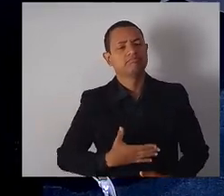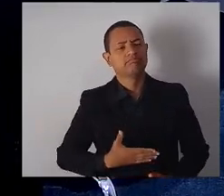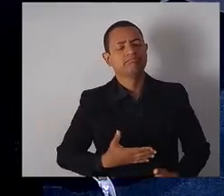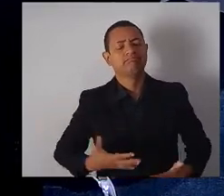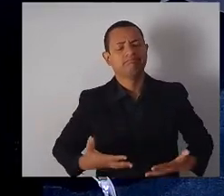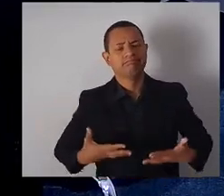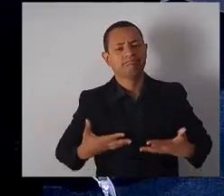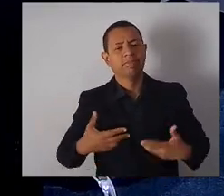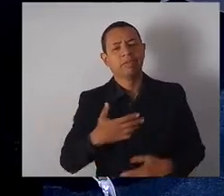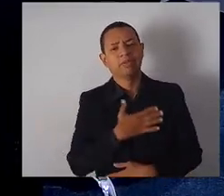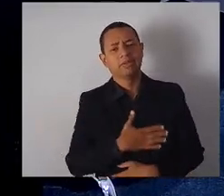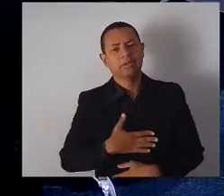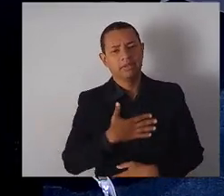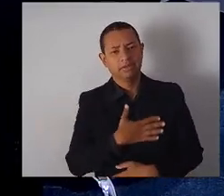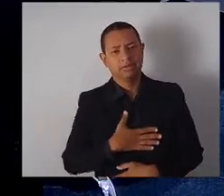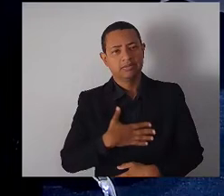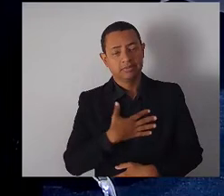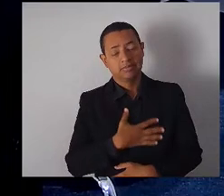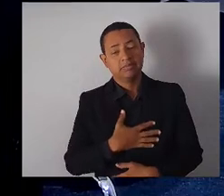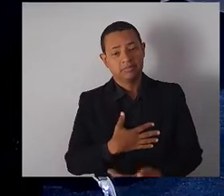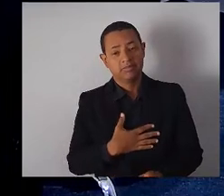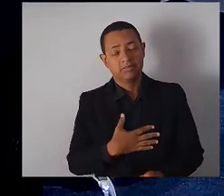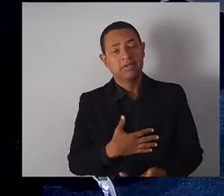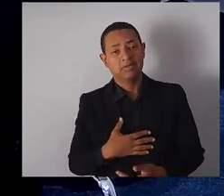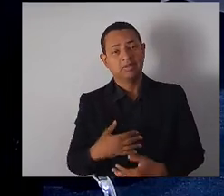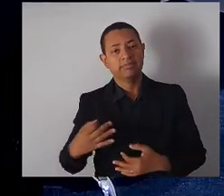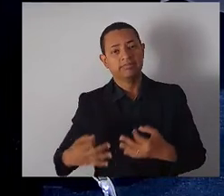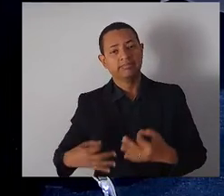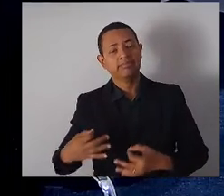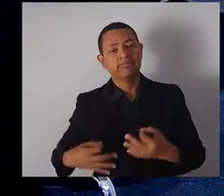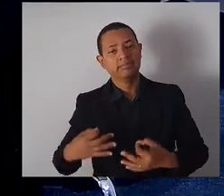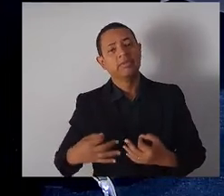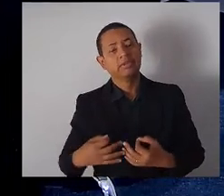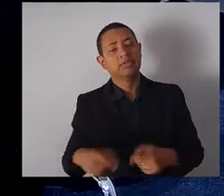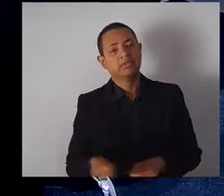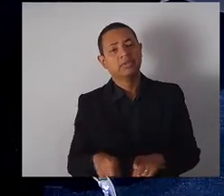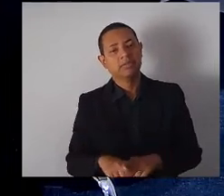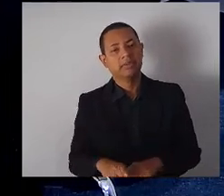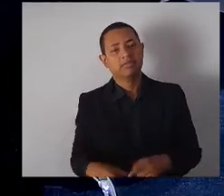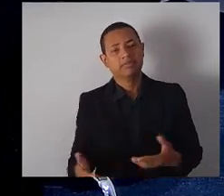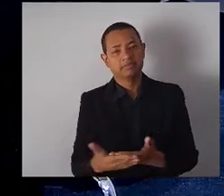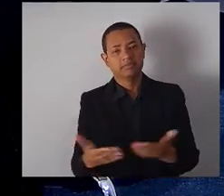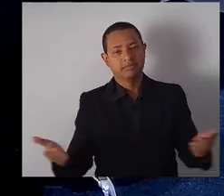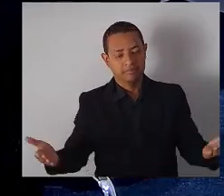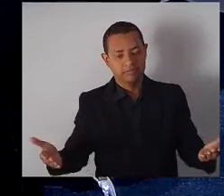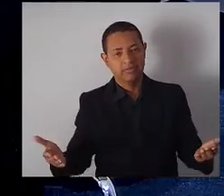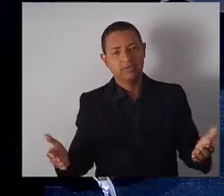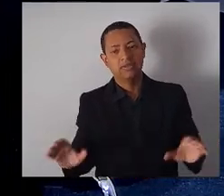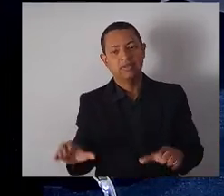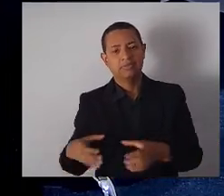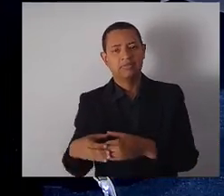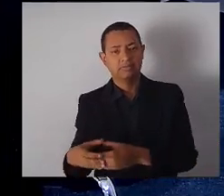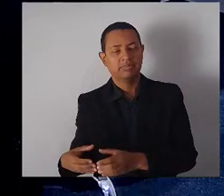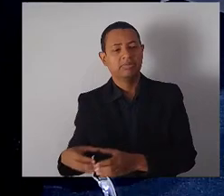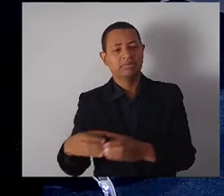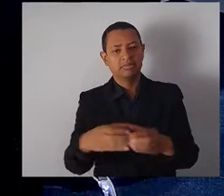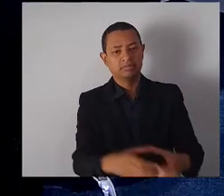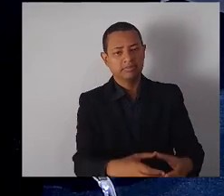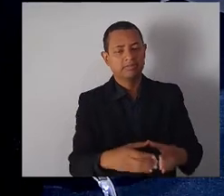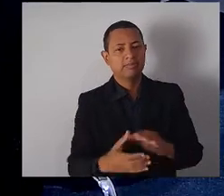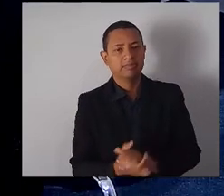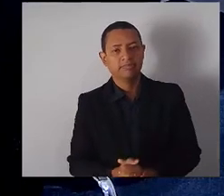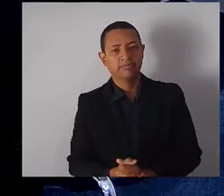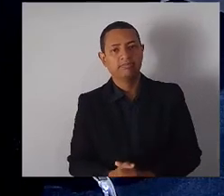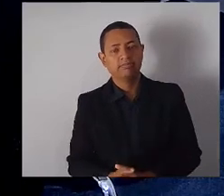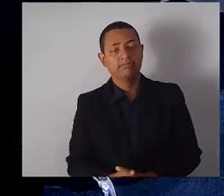tanto estar na condição de jurista no Tribunal Regional Eleitoral, como tê-los aqui nesta sessão itinerante. Senhor presidente, eu vou passar a